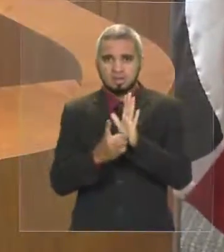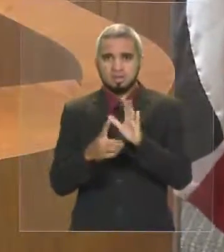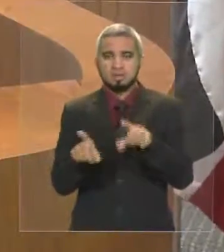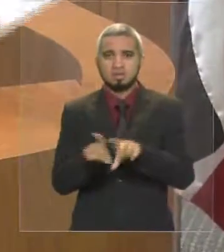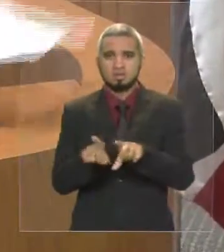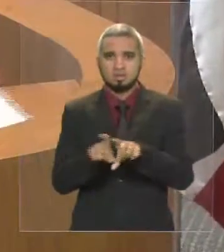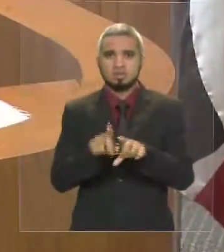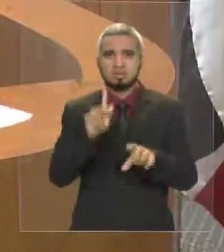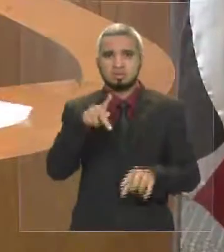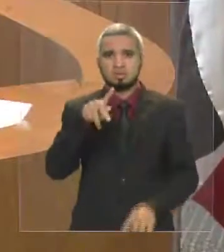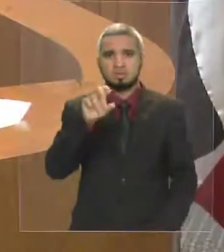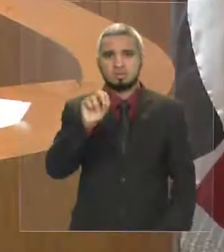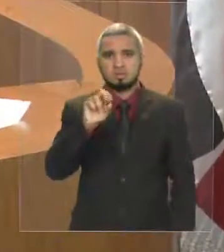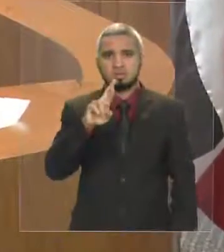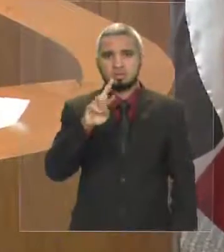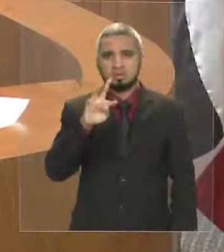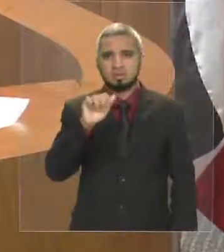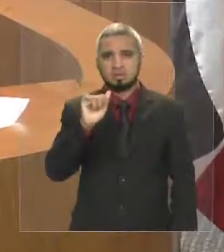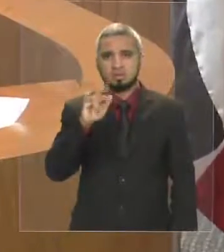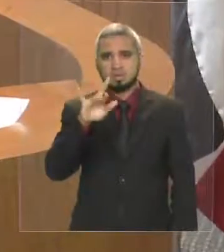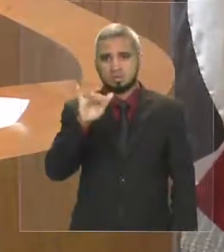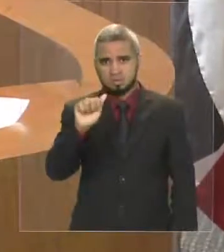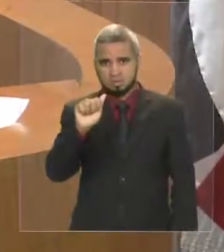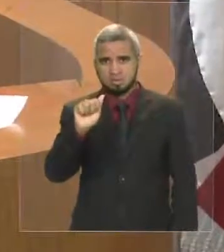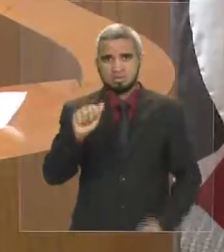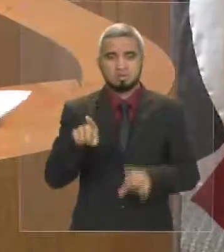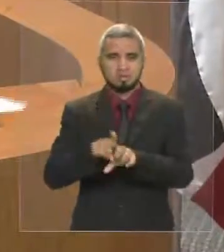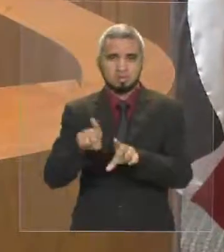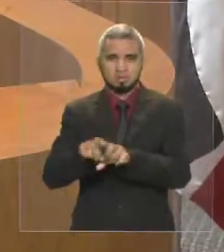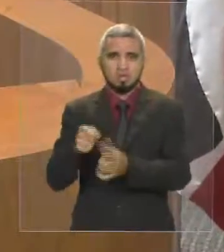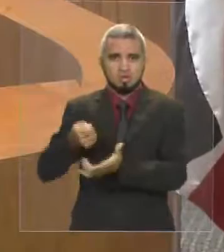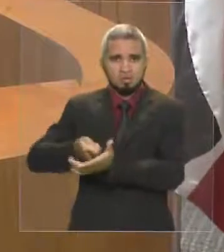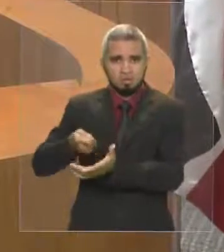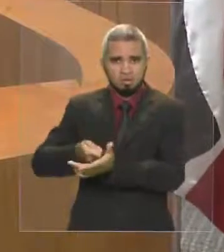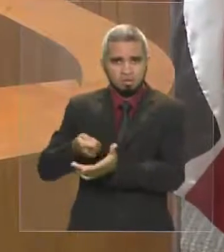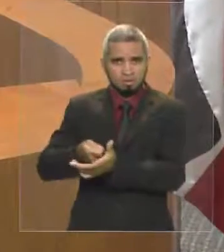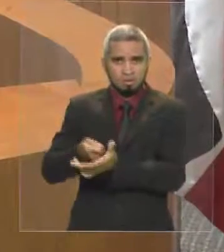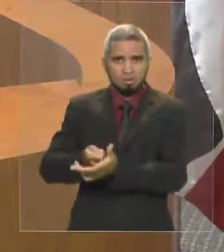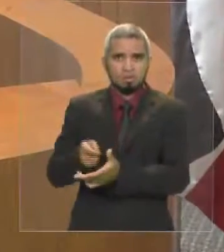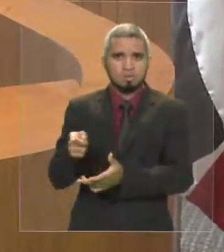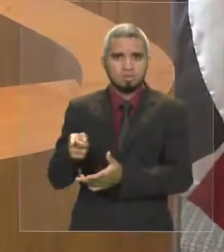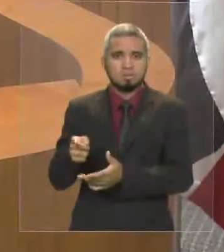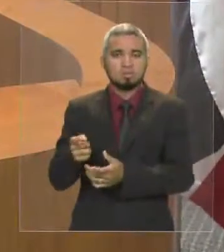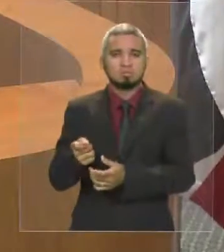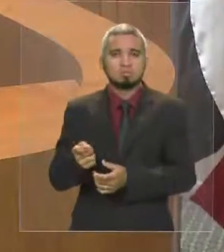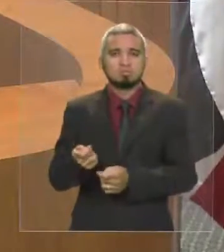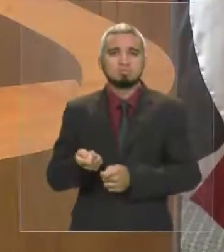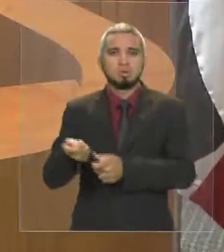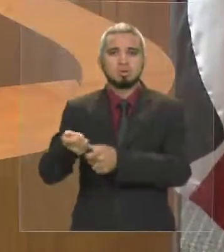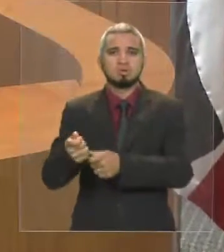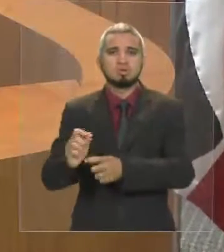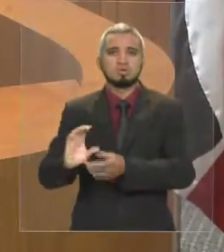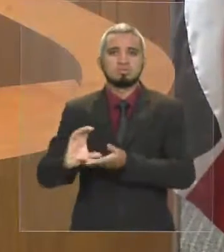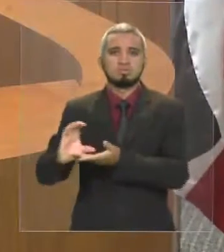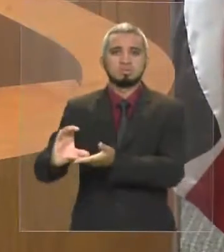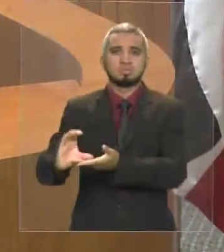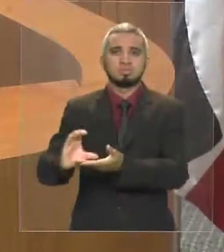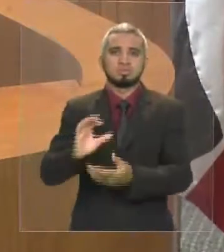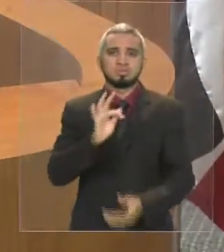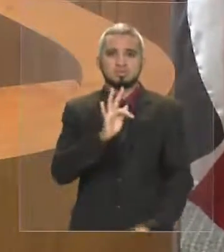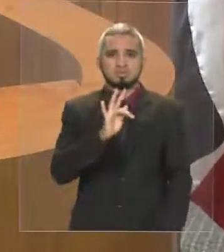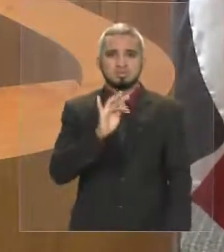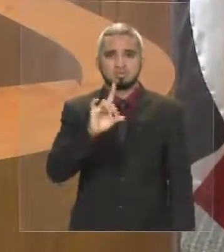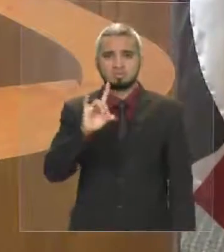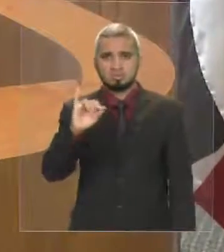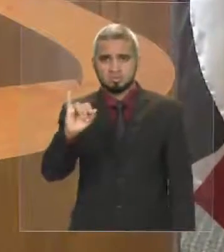do secretário da Fazenda e com uma obrigação a mais, deputado Max Barros, contribuir para o Fundo de Desenvolvimento Industrial